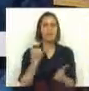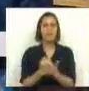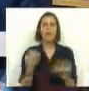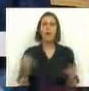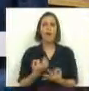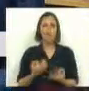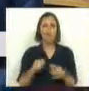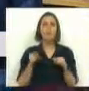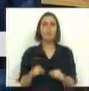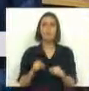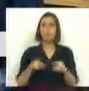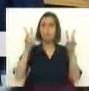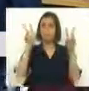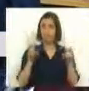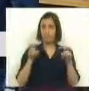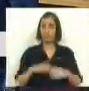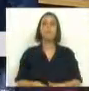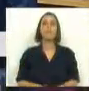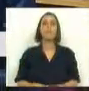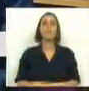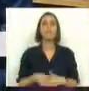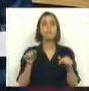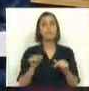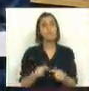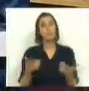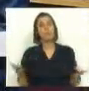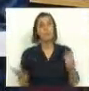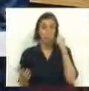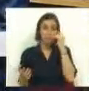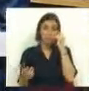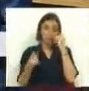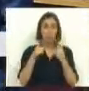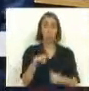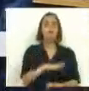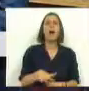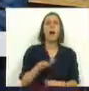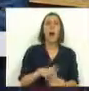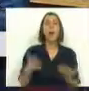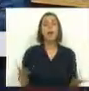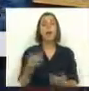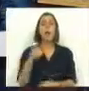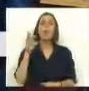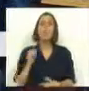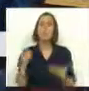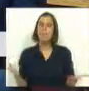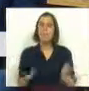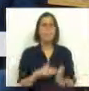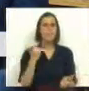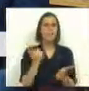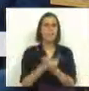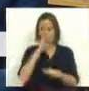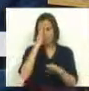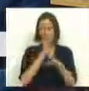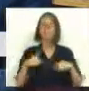teve nesta matéria. Este é, pois, um domínio onde o PS sempre se